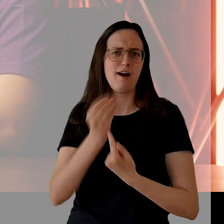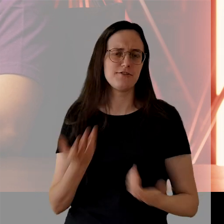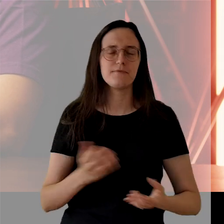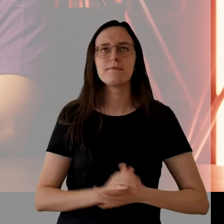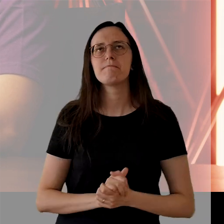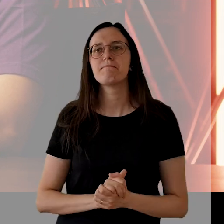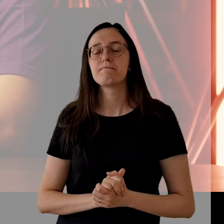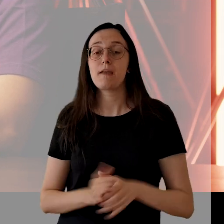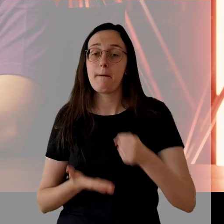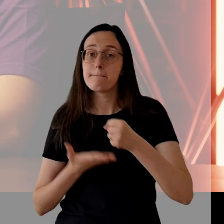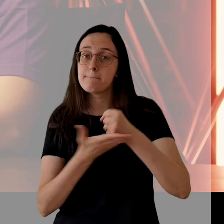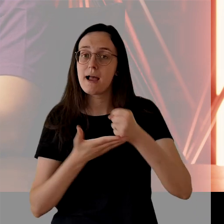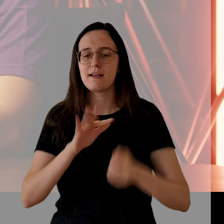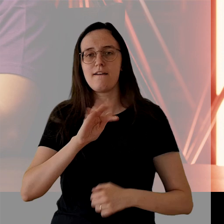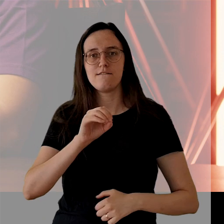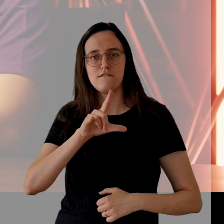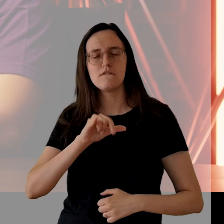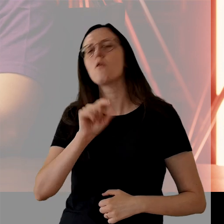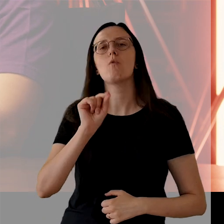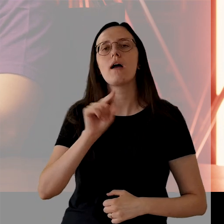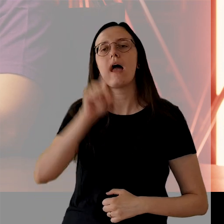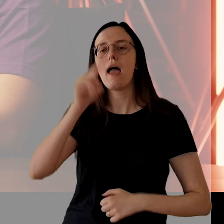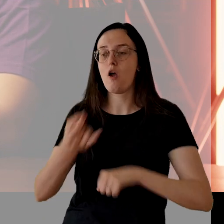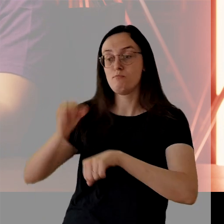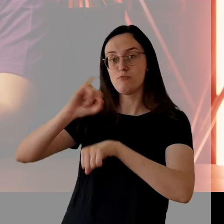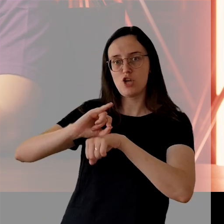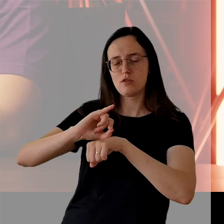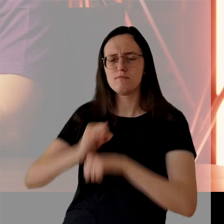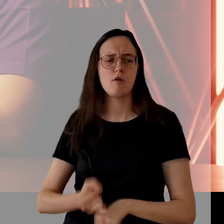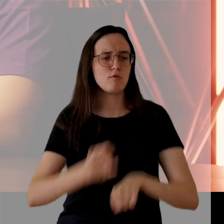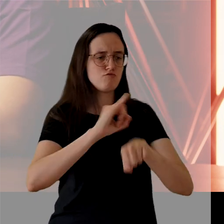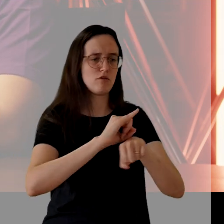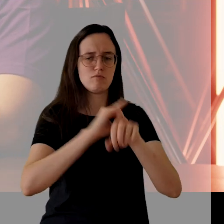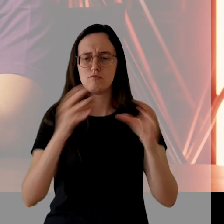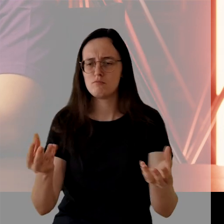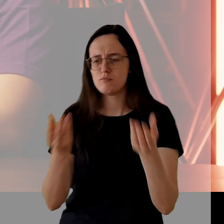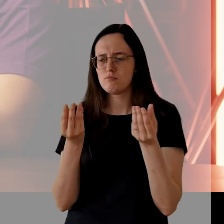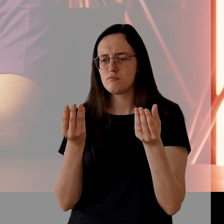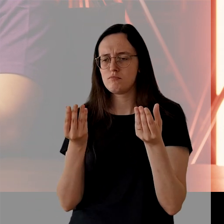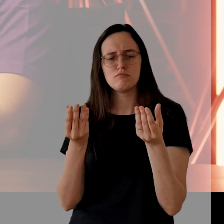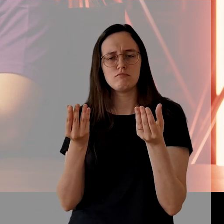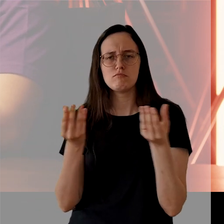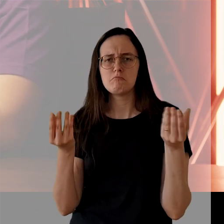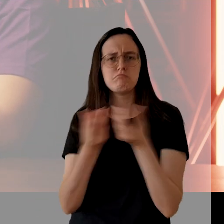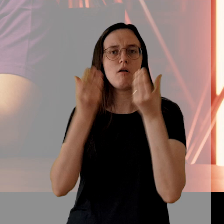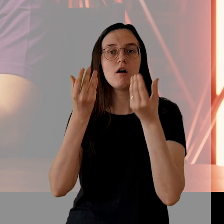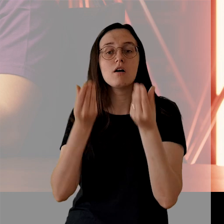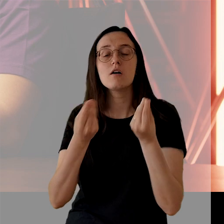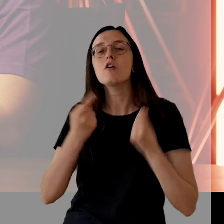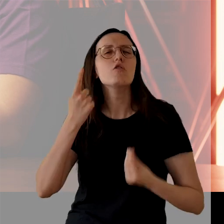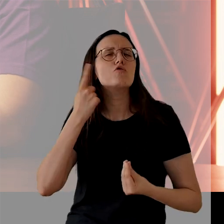A base da Foley é isso: você pegar um objeto, pega outro, eles em contato vão gerar um timbre com